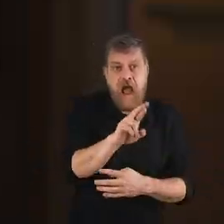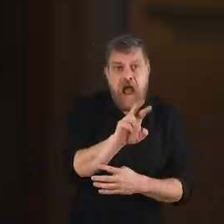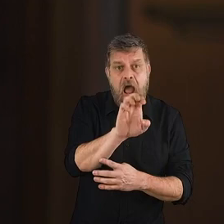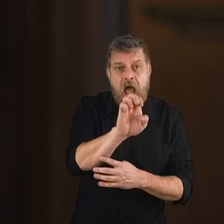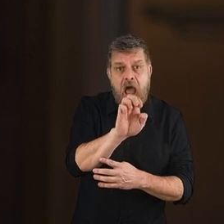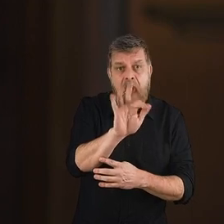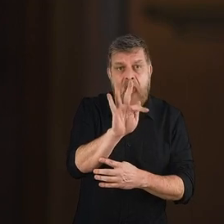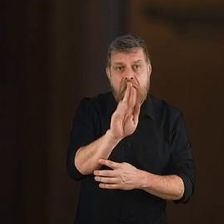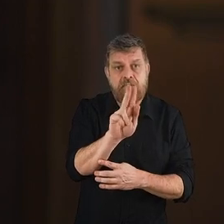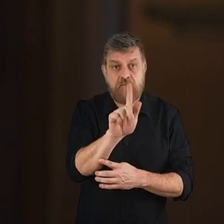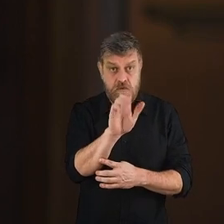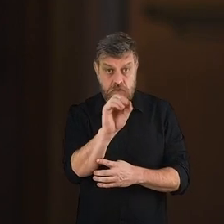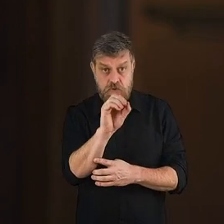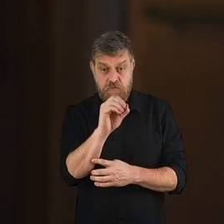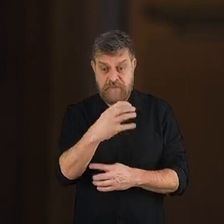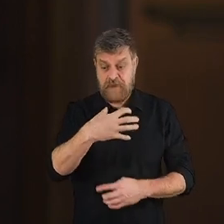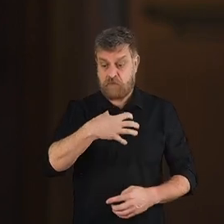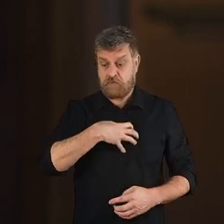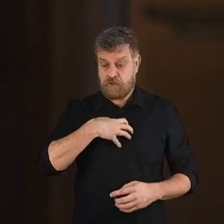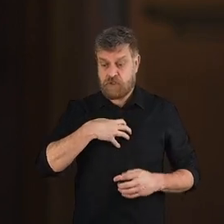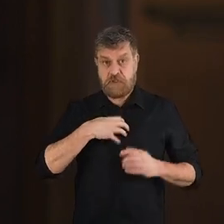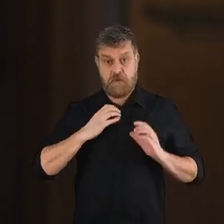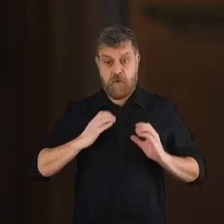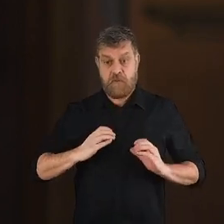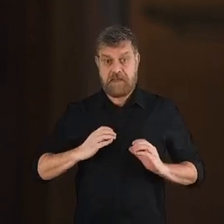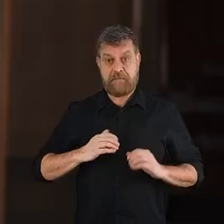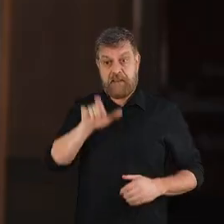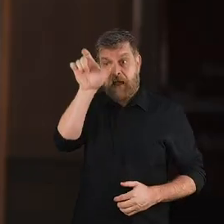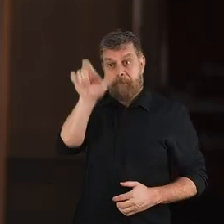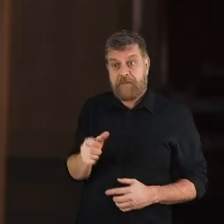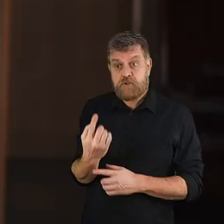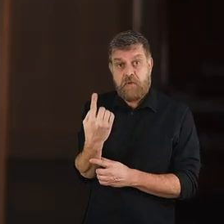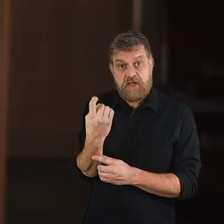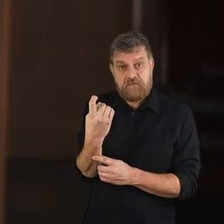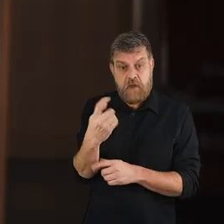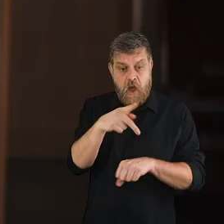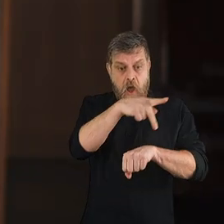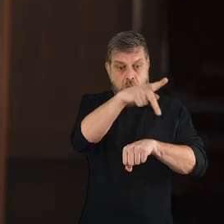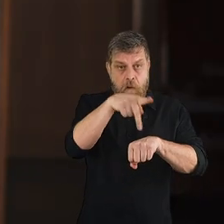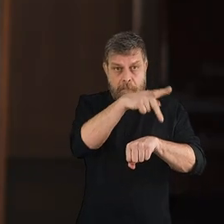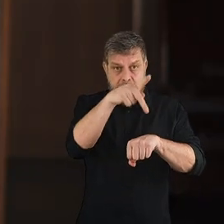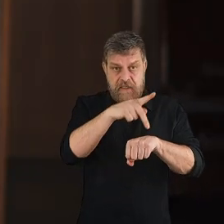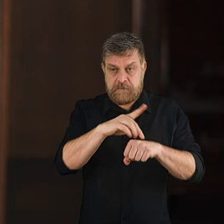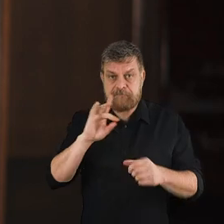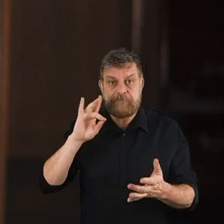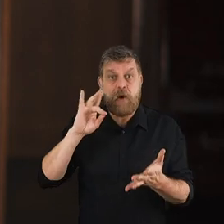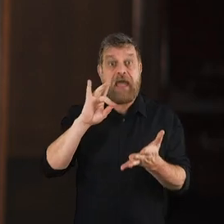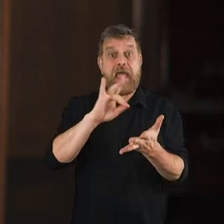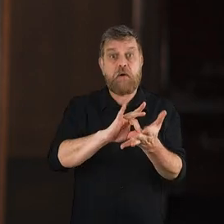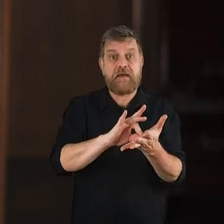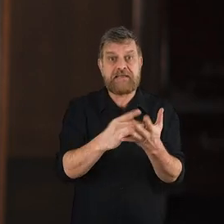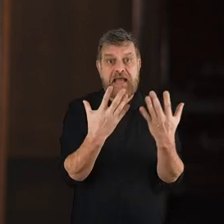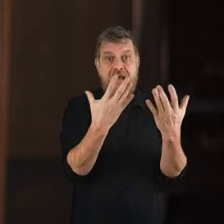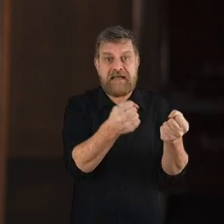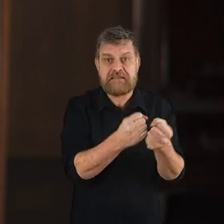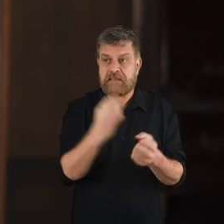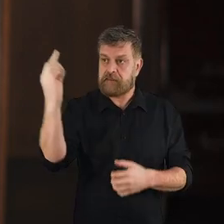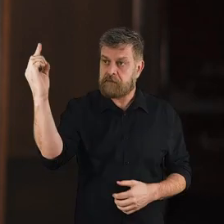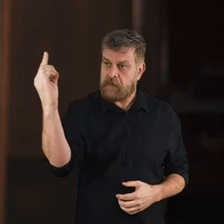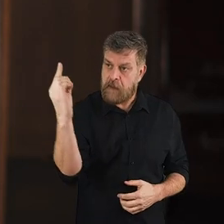da pessoa, é uma condição individual. Um país, quando reconhece um